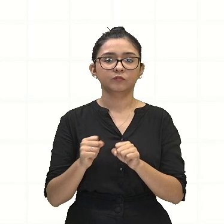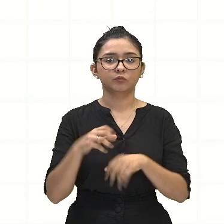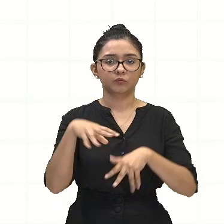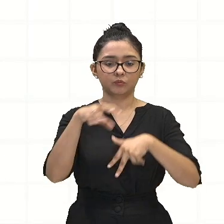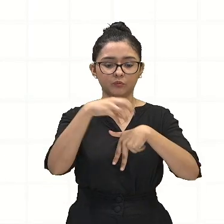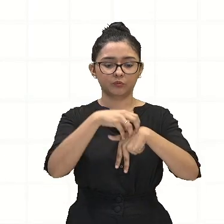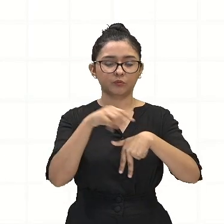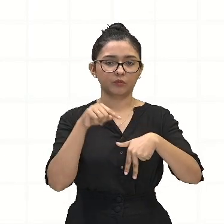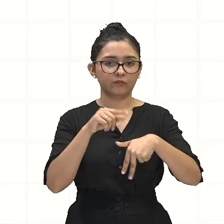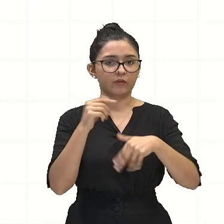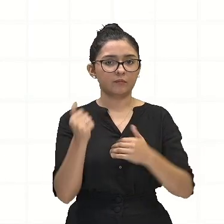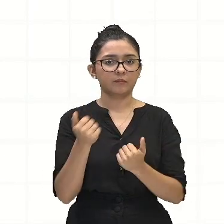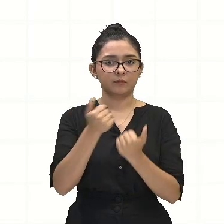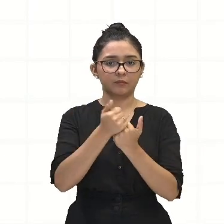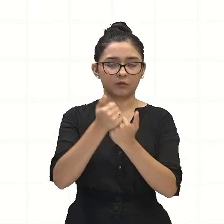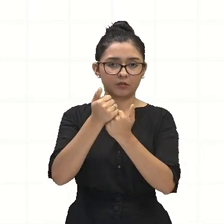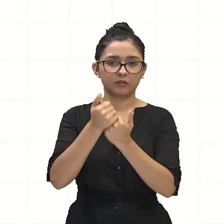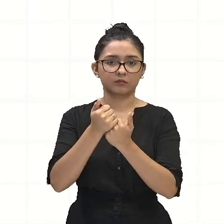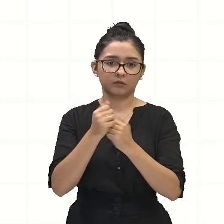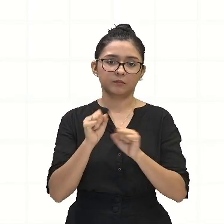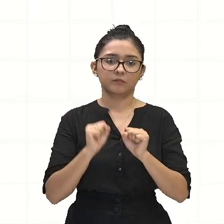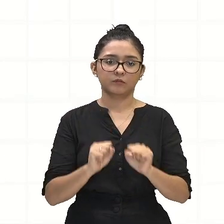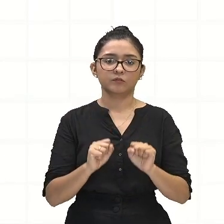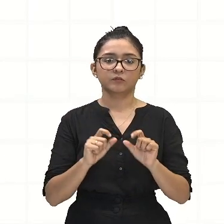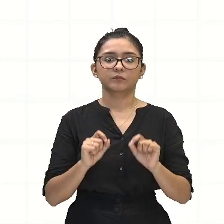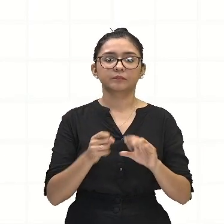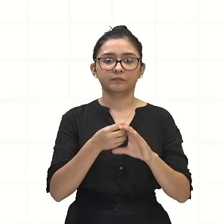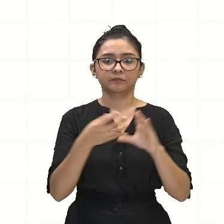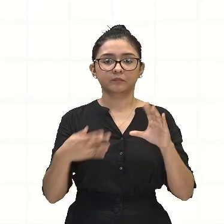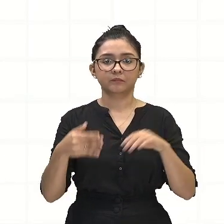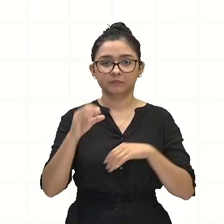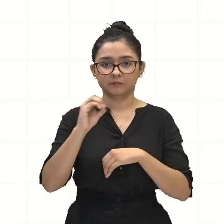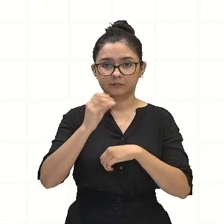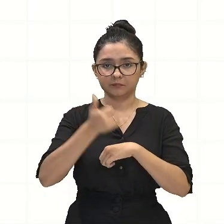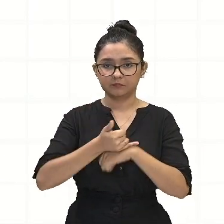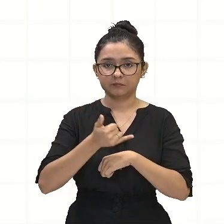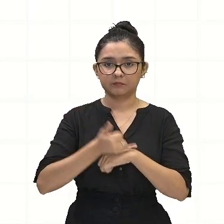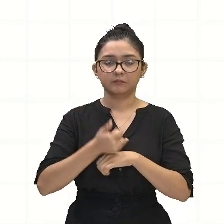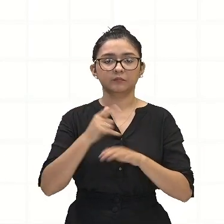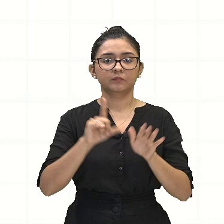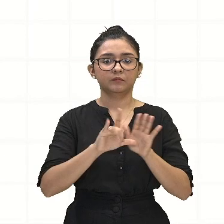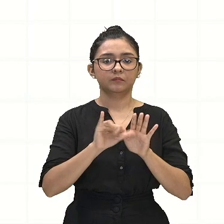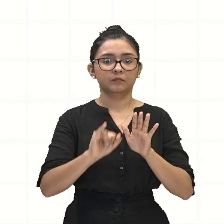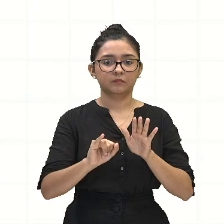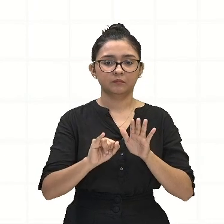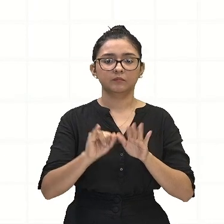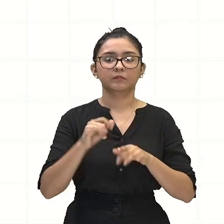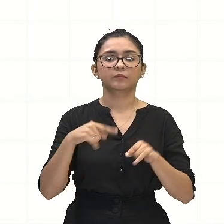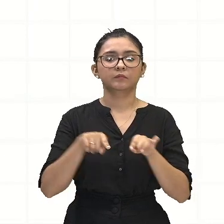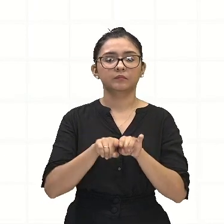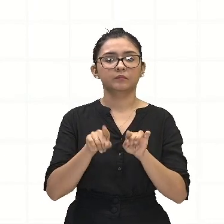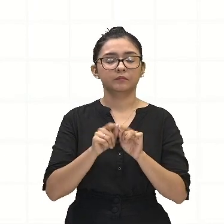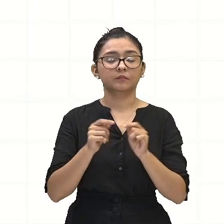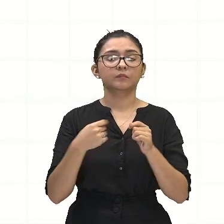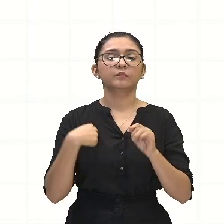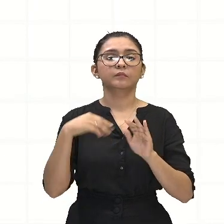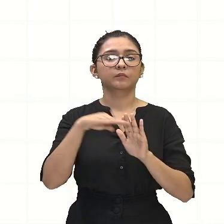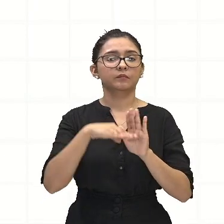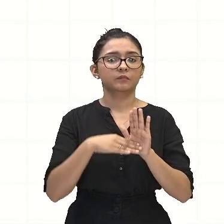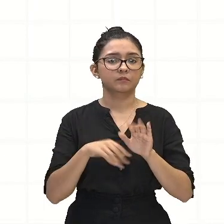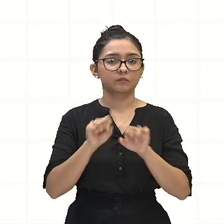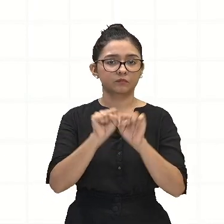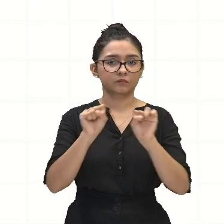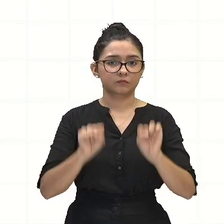Esse monarca poderia unificar aspectos como moeda, legislação, além de estabelecer um